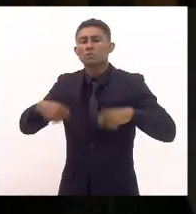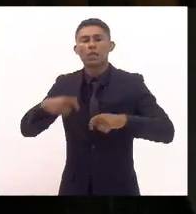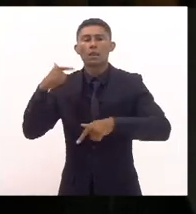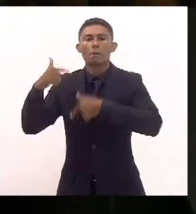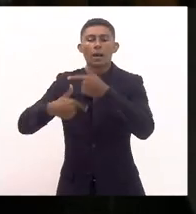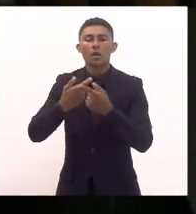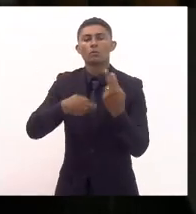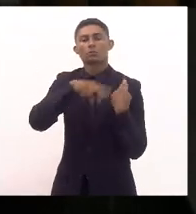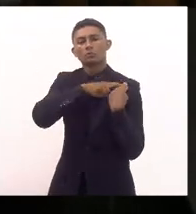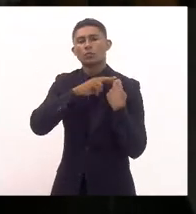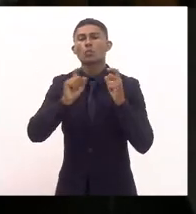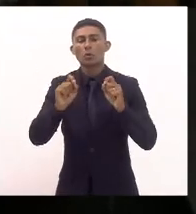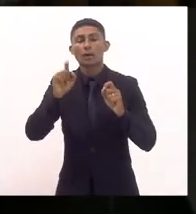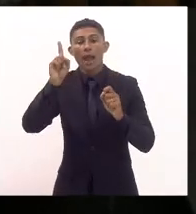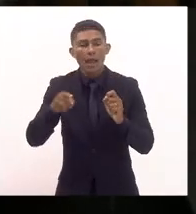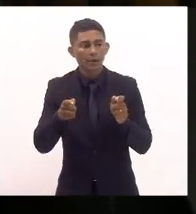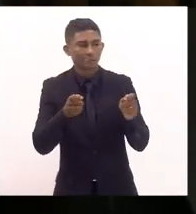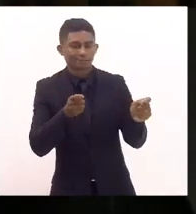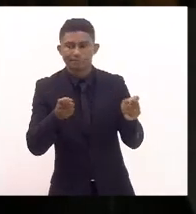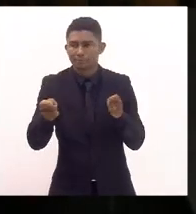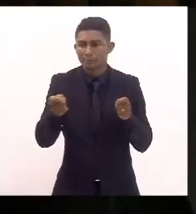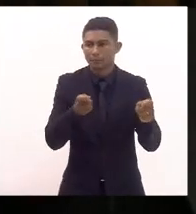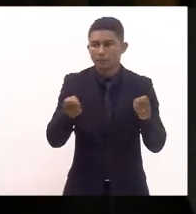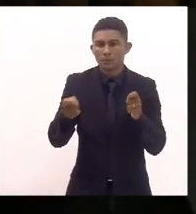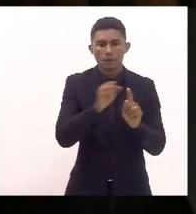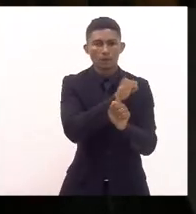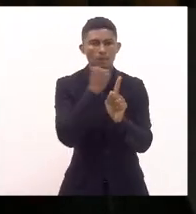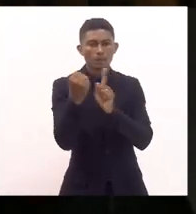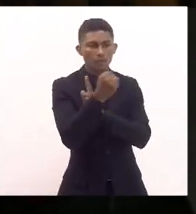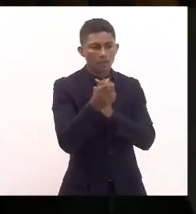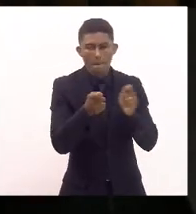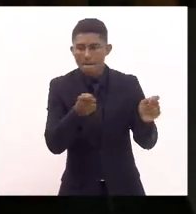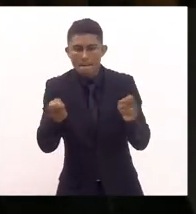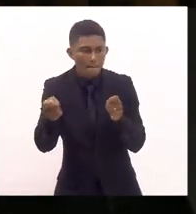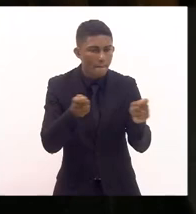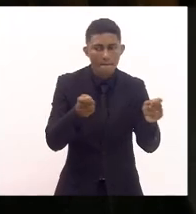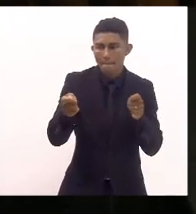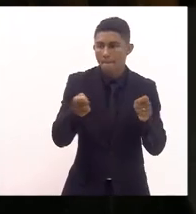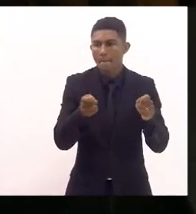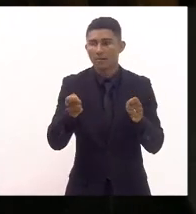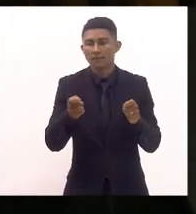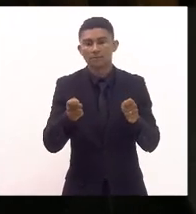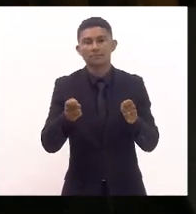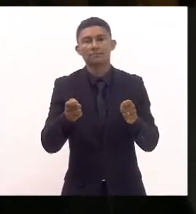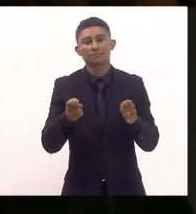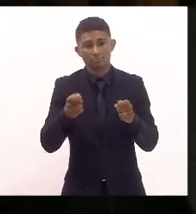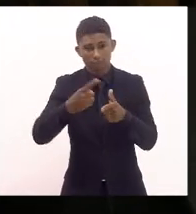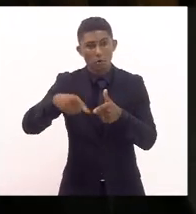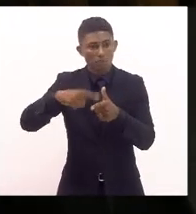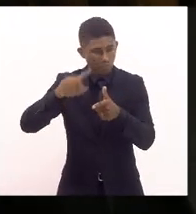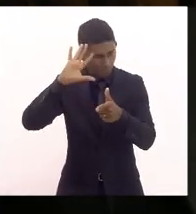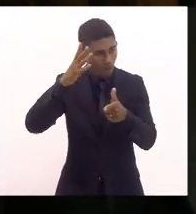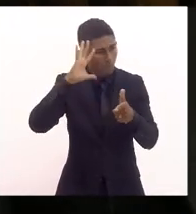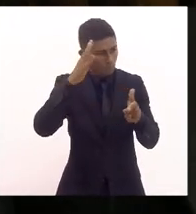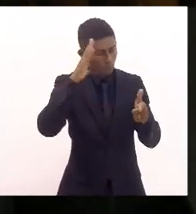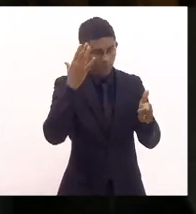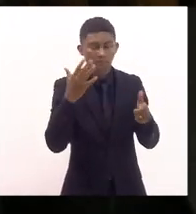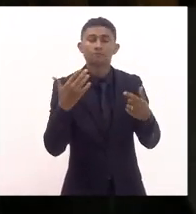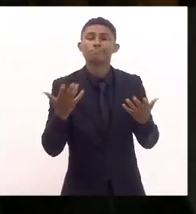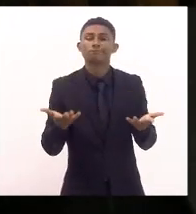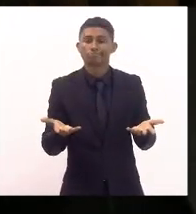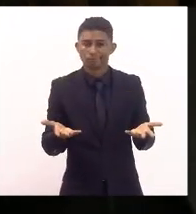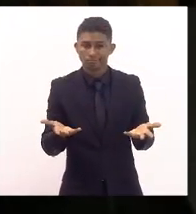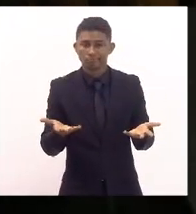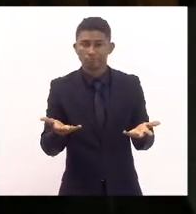mediar os conflitos da sociedade o pão diante disso O que é